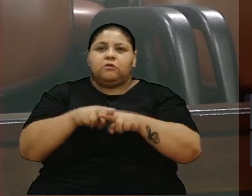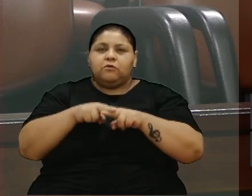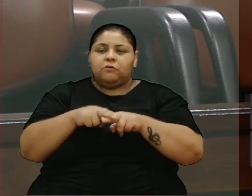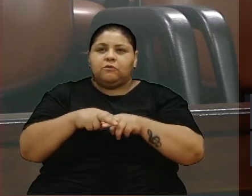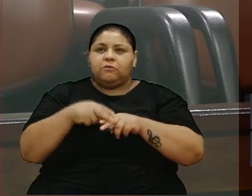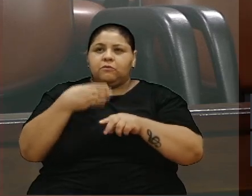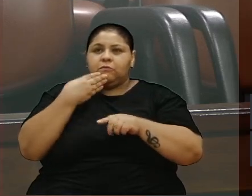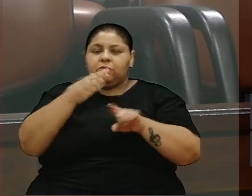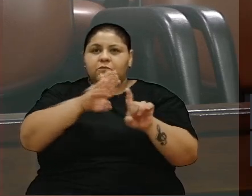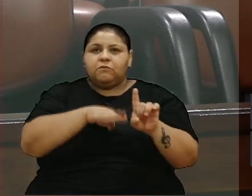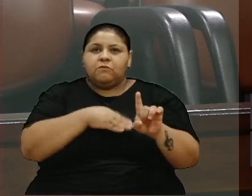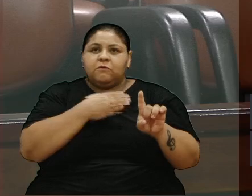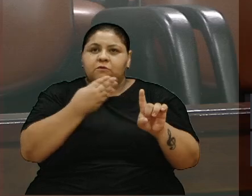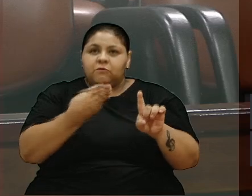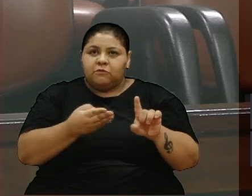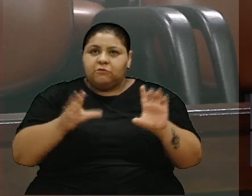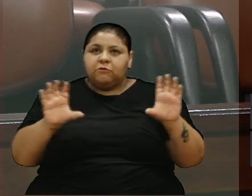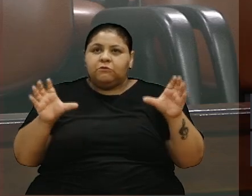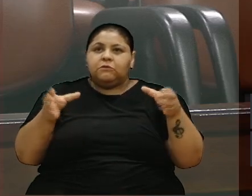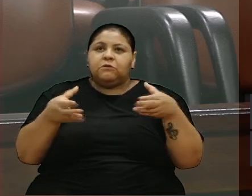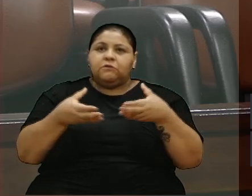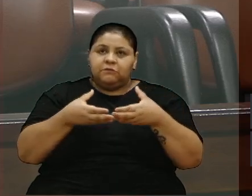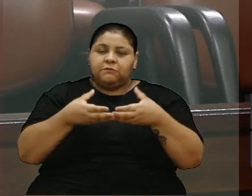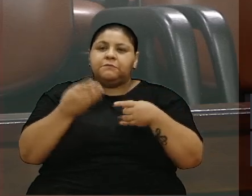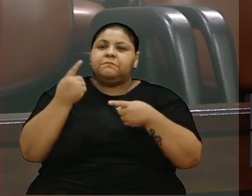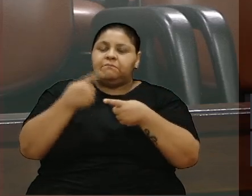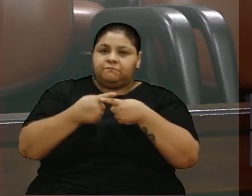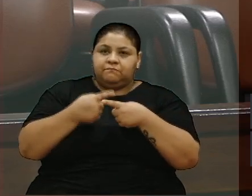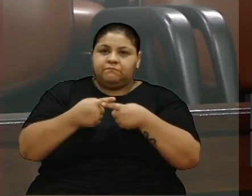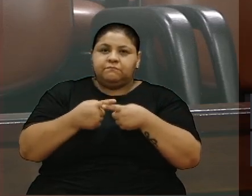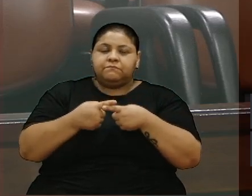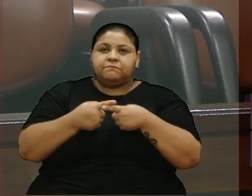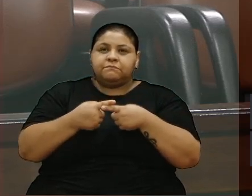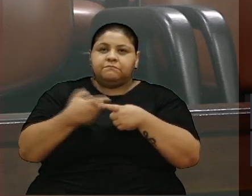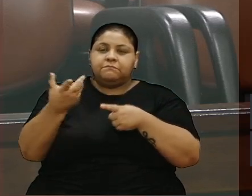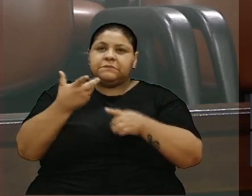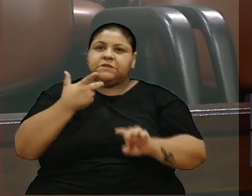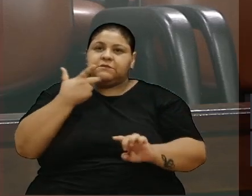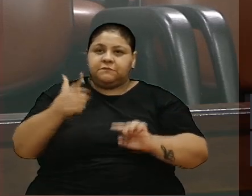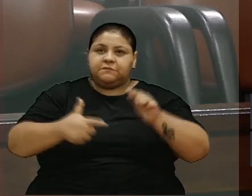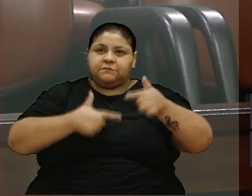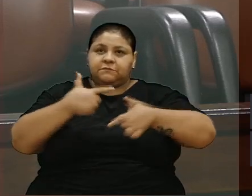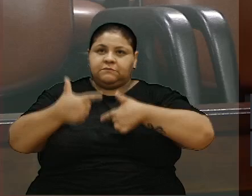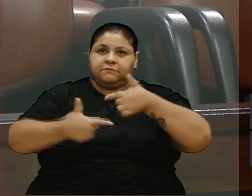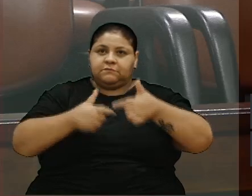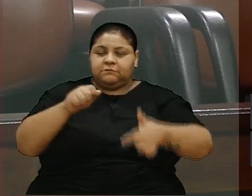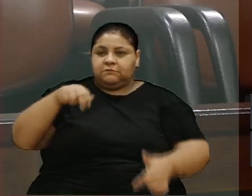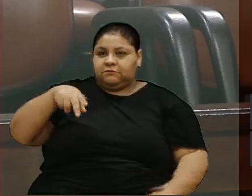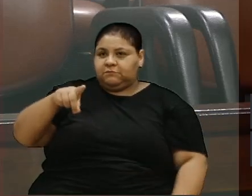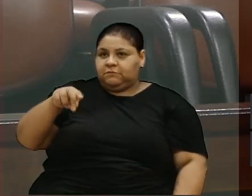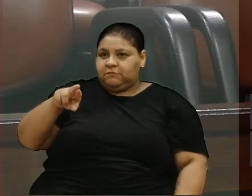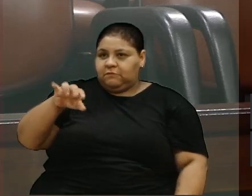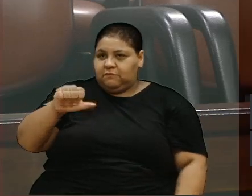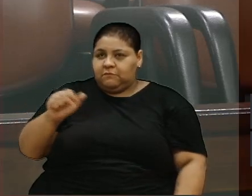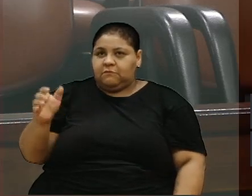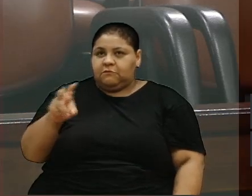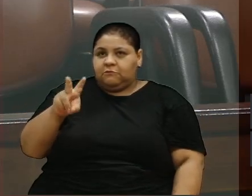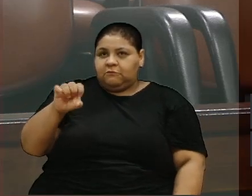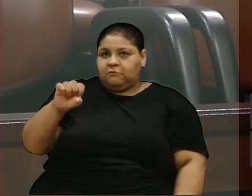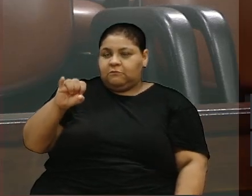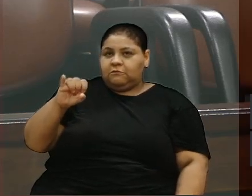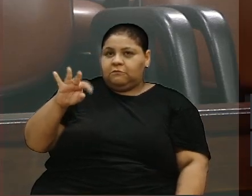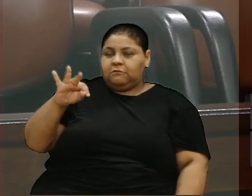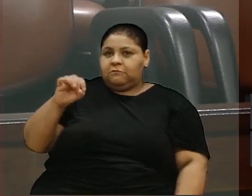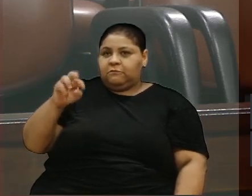de congratulação coletivo. Também quero destacar o trabalho de Andréia Copini e da Vitória Bordim, que